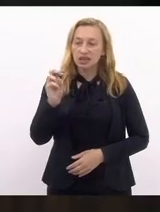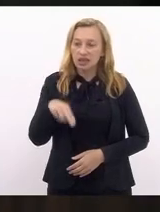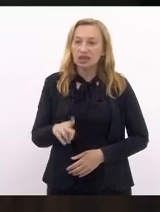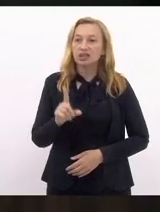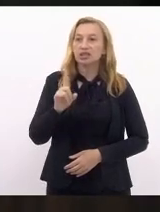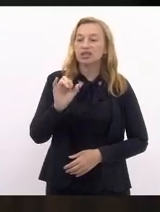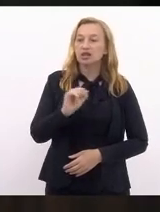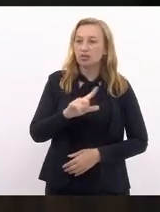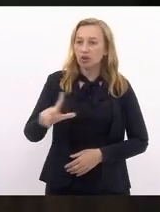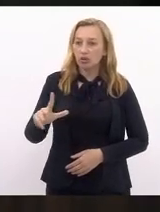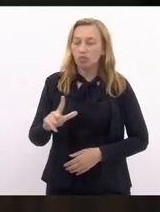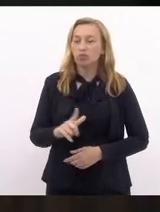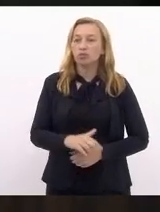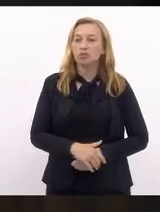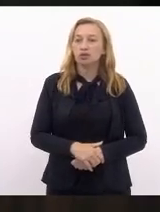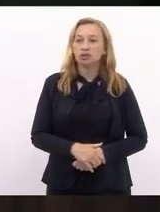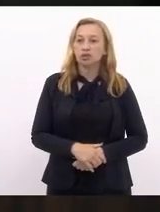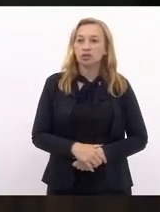danniel librelon